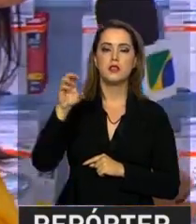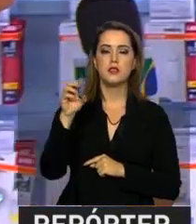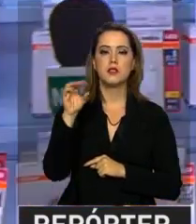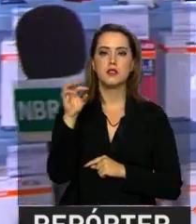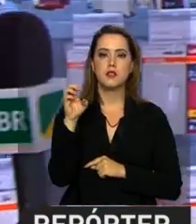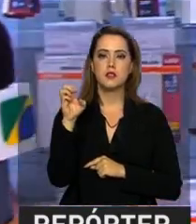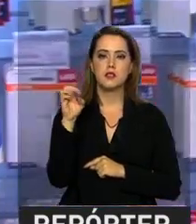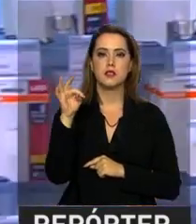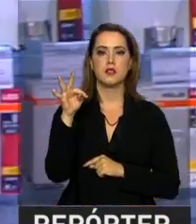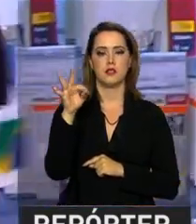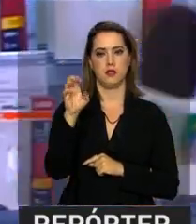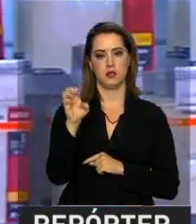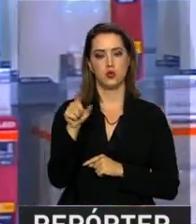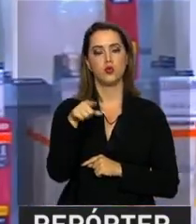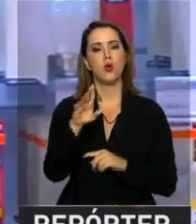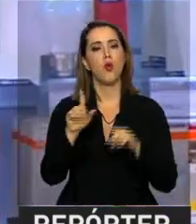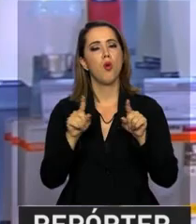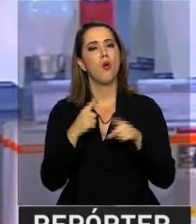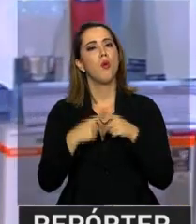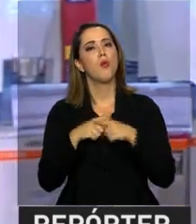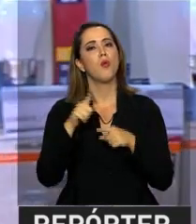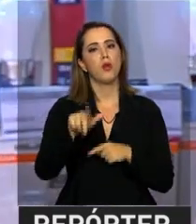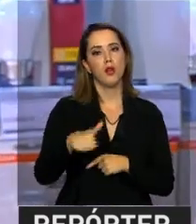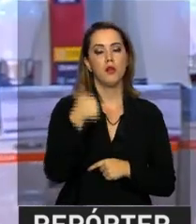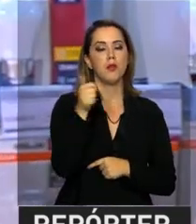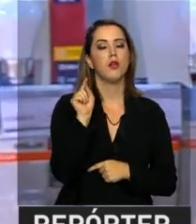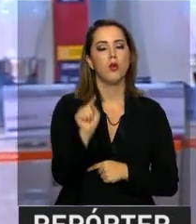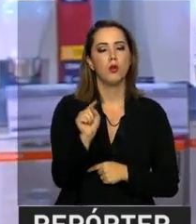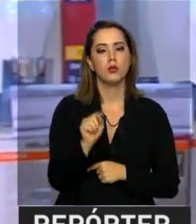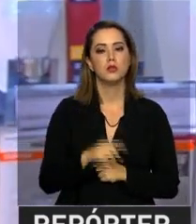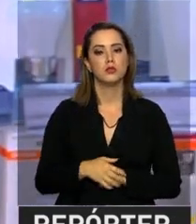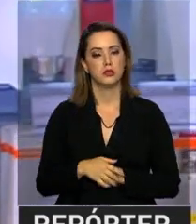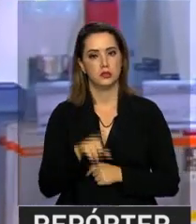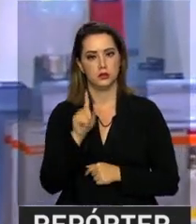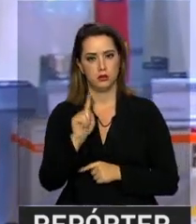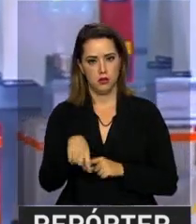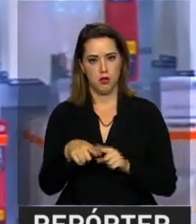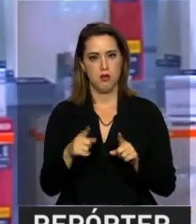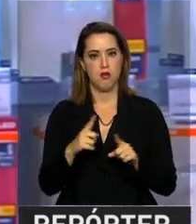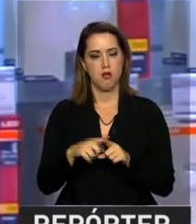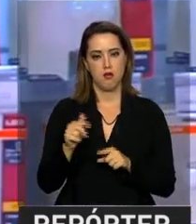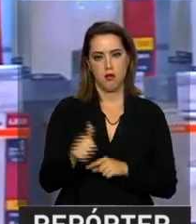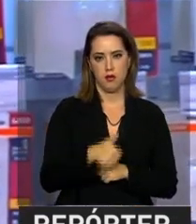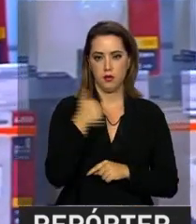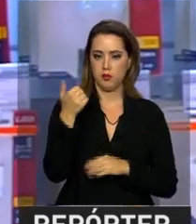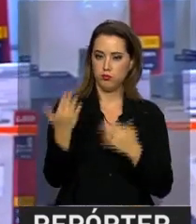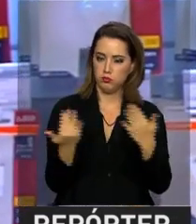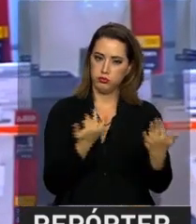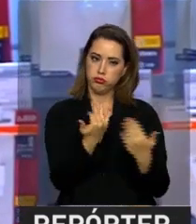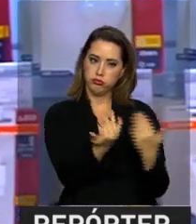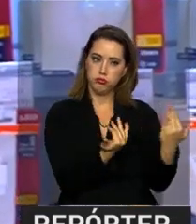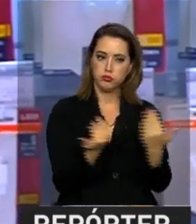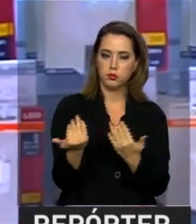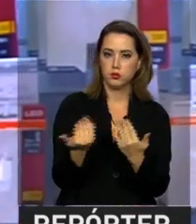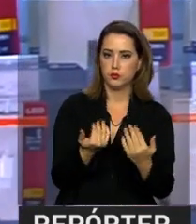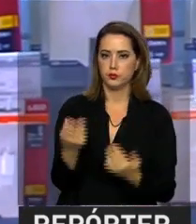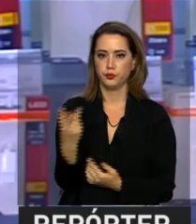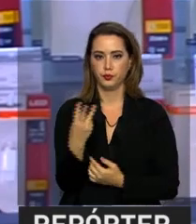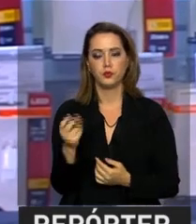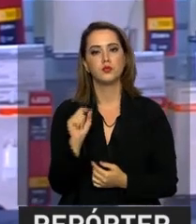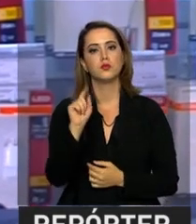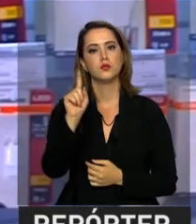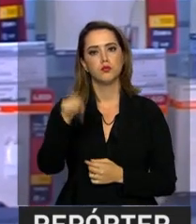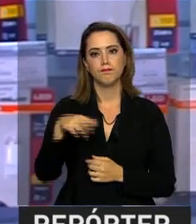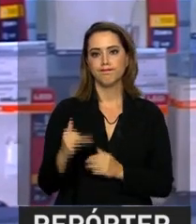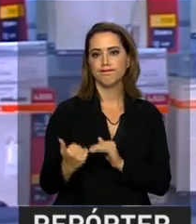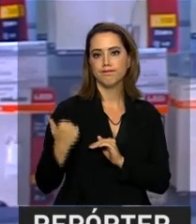que é o custo benefício dessas lâmpadas ol o custo benefício dessa lâmpada e da lâmpada de LED em relação à lâmpada incadescente Ainda tá um